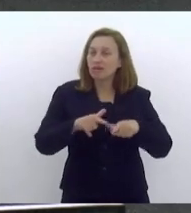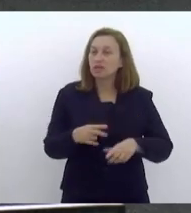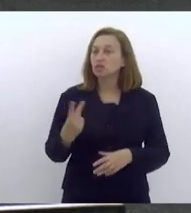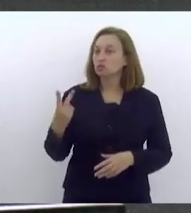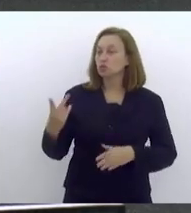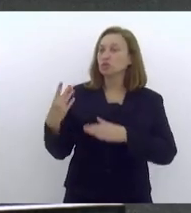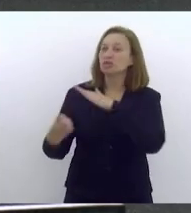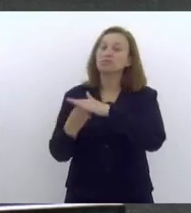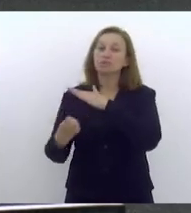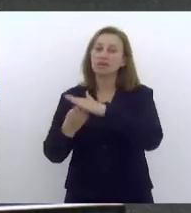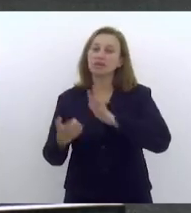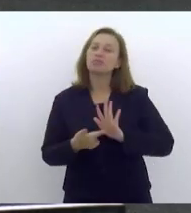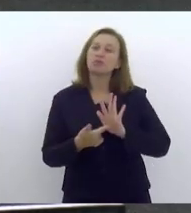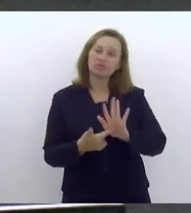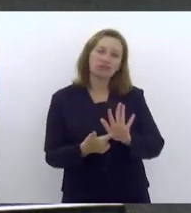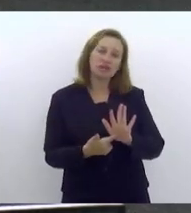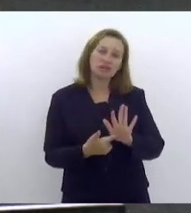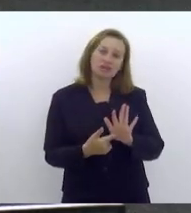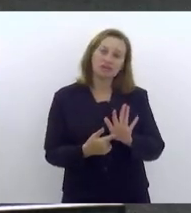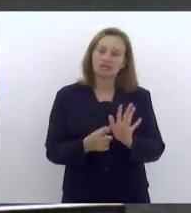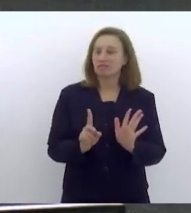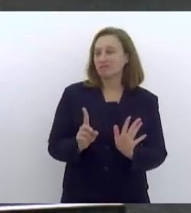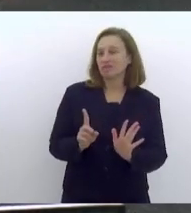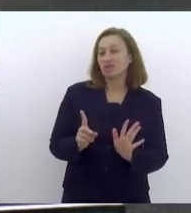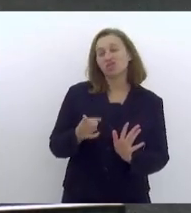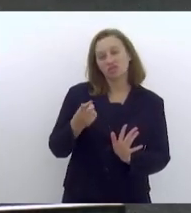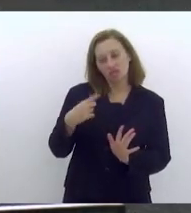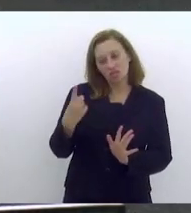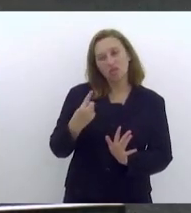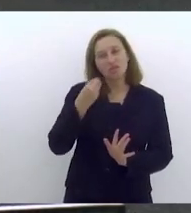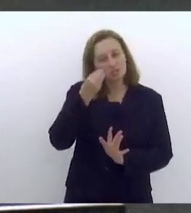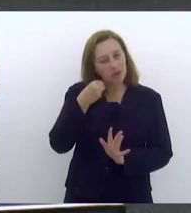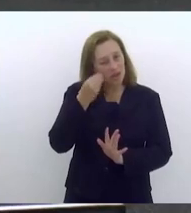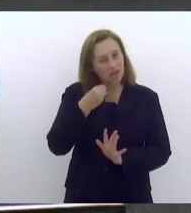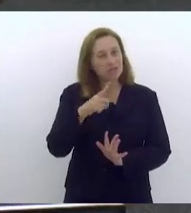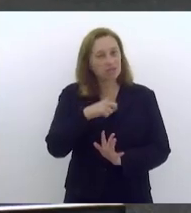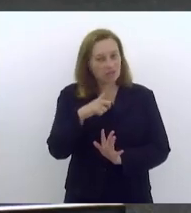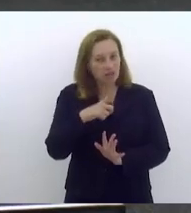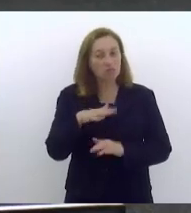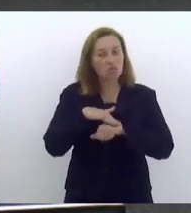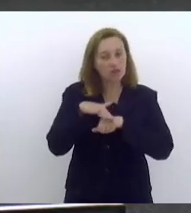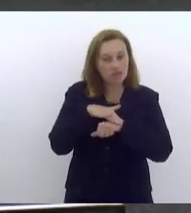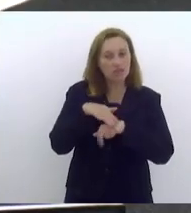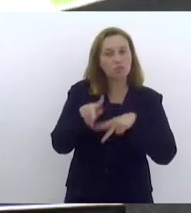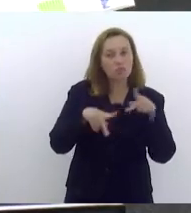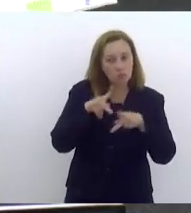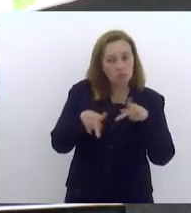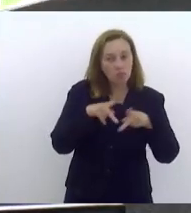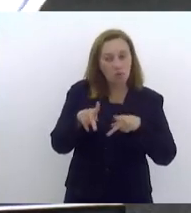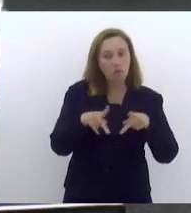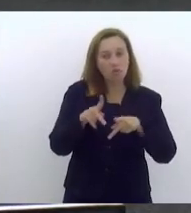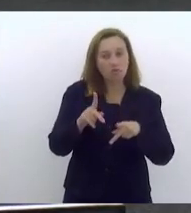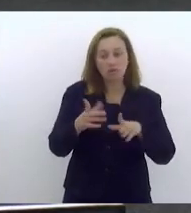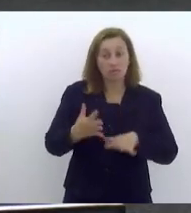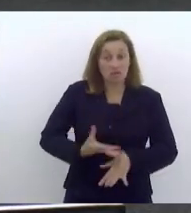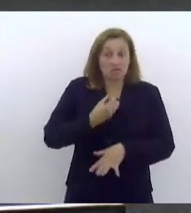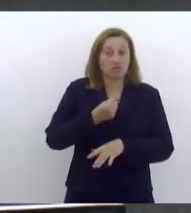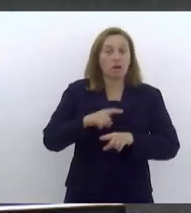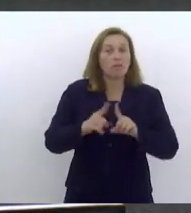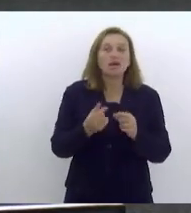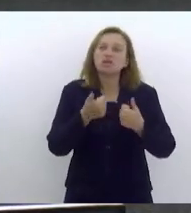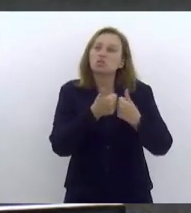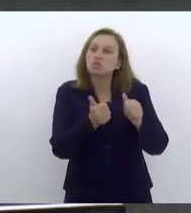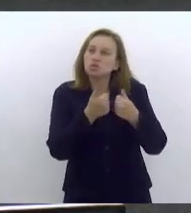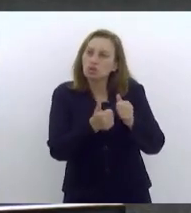empresas se mostraram, já não era, nós que vivemos dentro da cidade, conversando com a população, já não era de se esperar tanto. Mas os ônibus